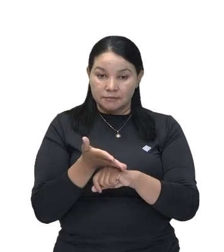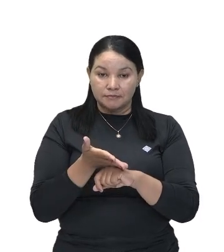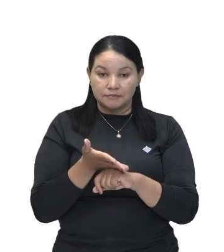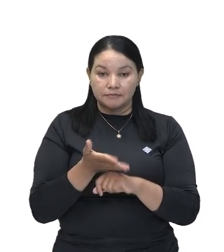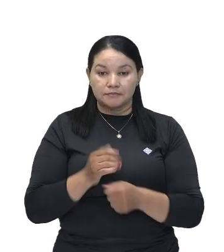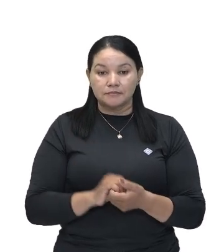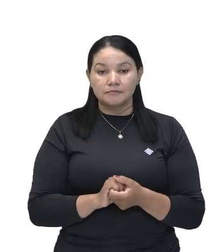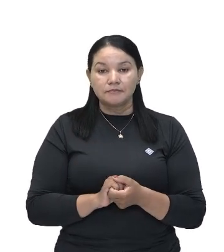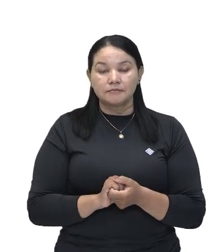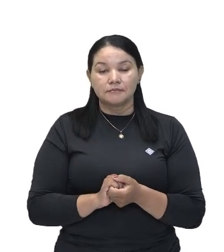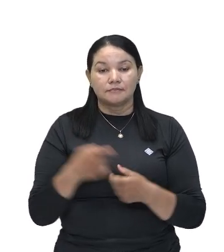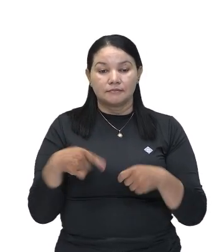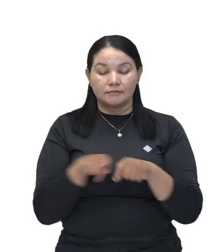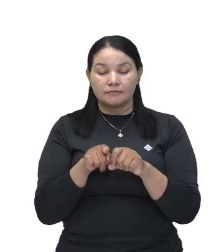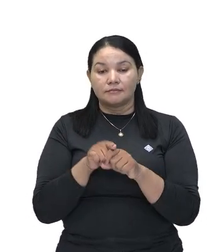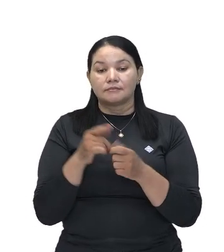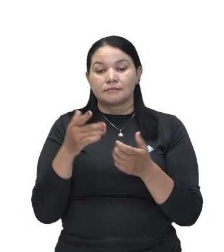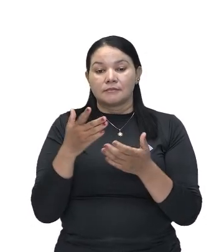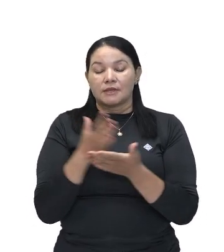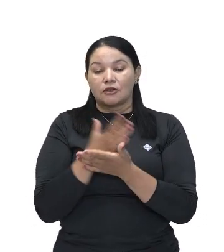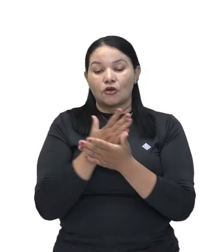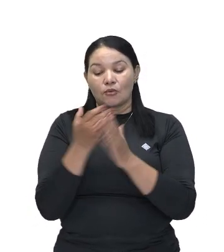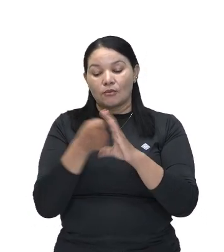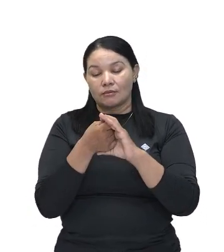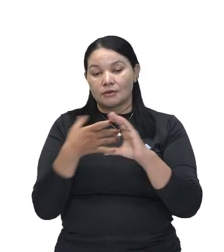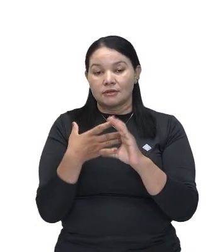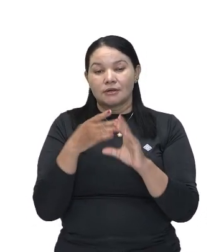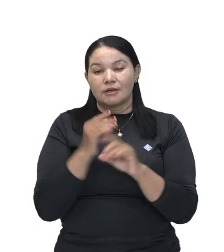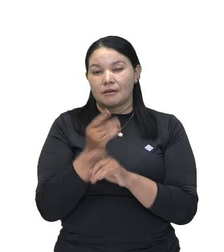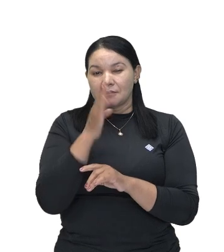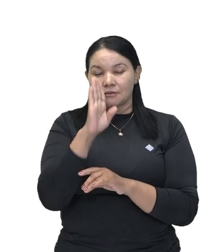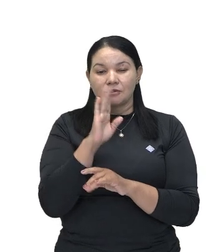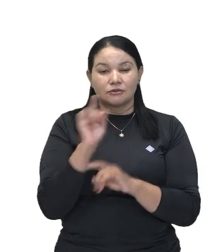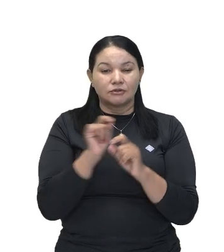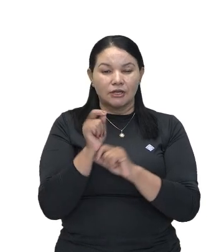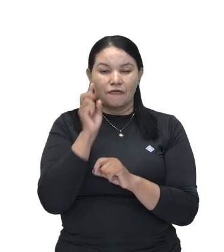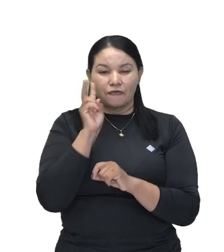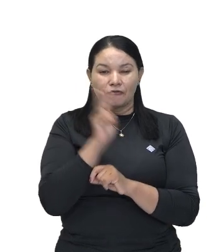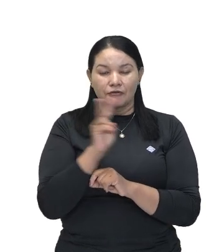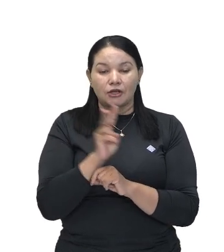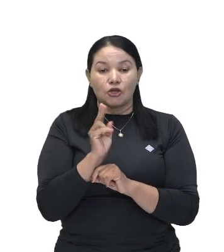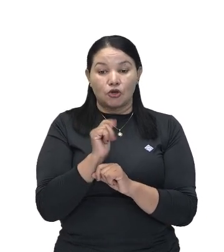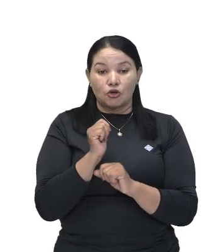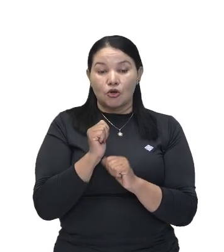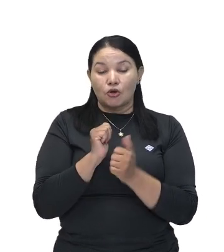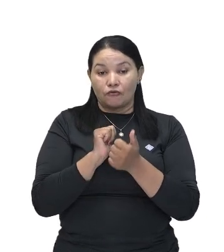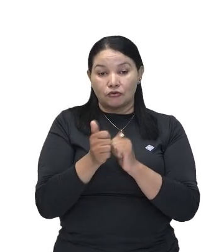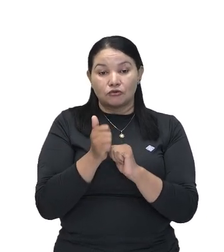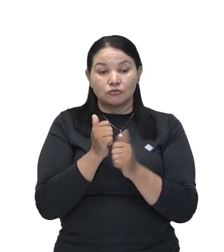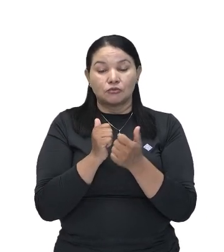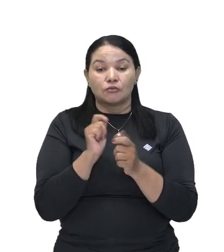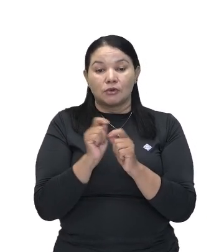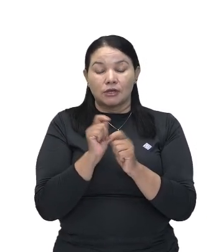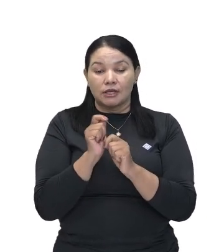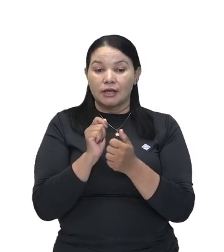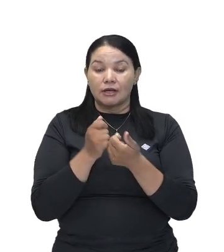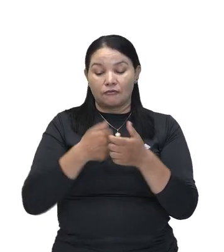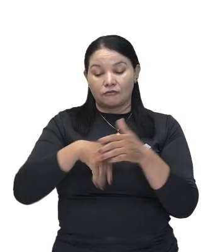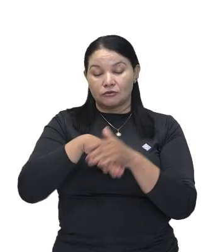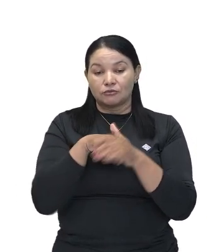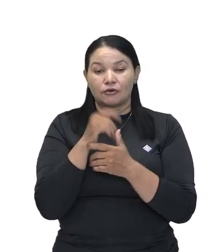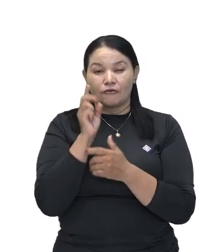aquelas pessoas que têm características, principalmente quando a gente vê naqueles jogos de futebol, por exemplo, nós vimos